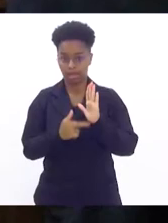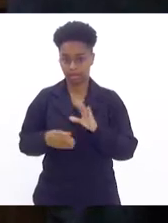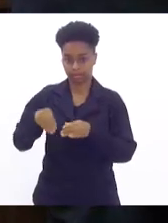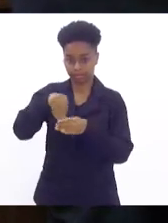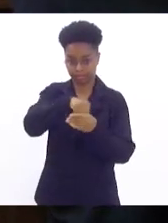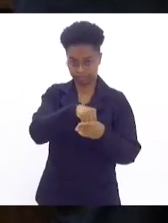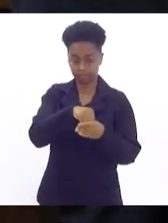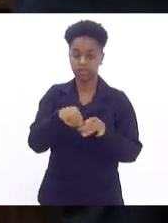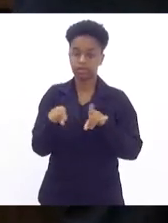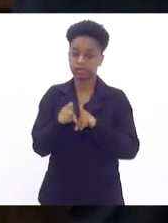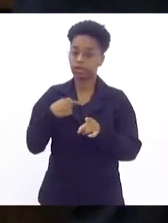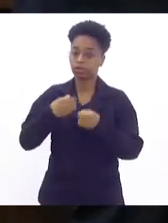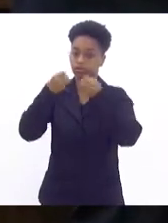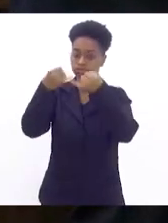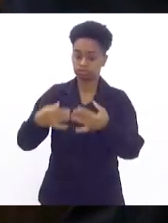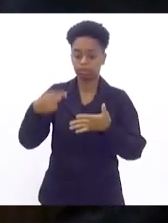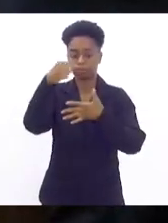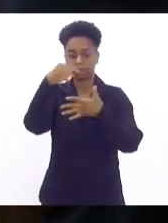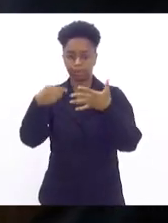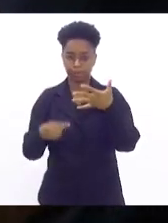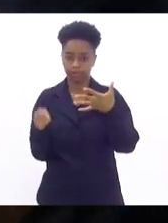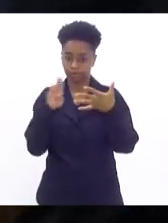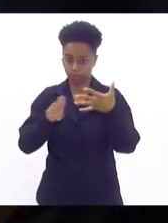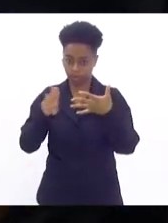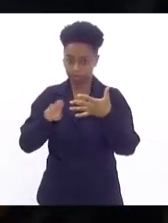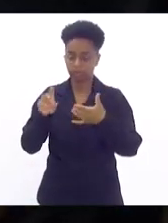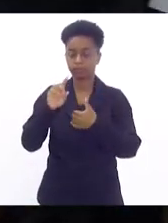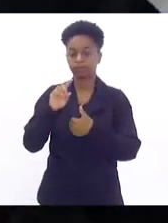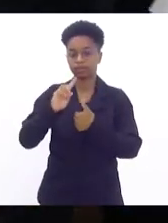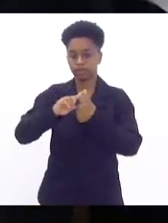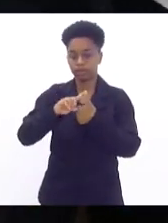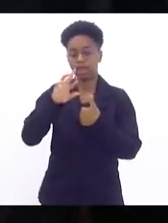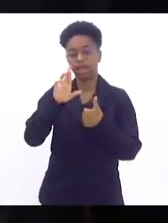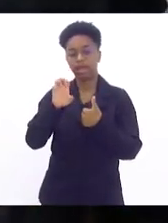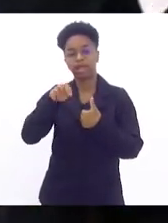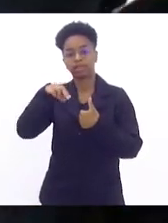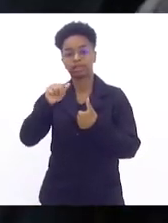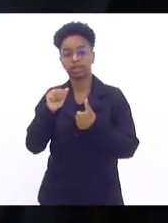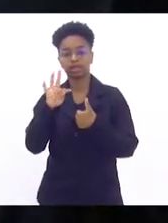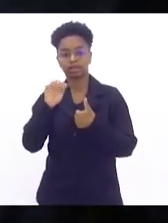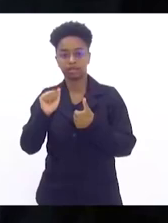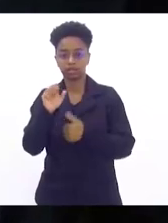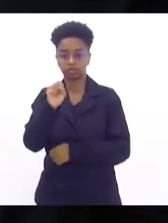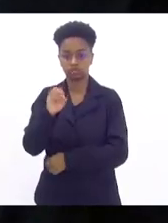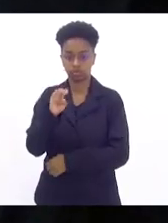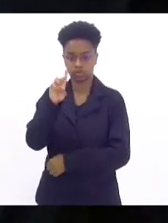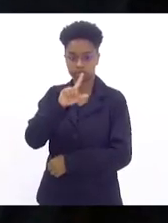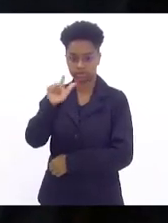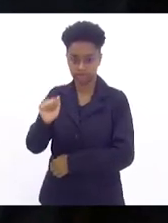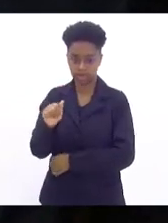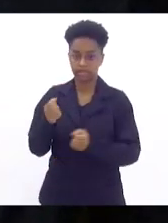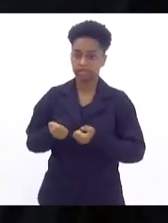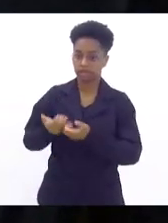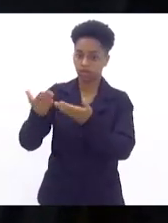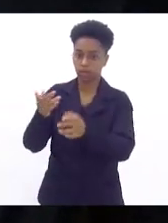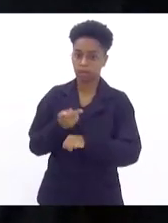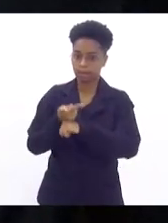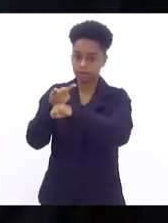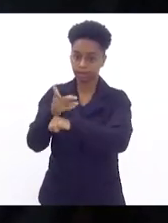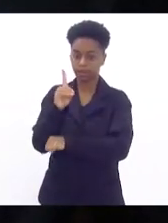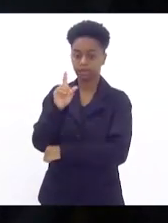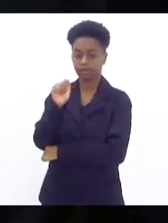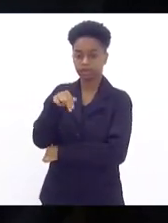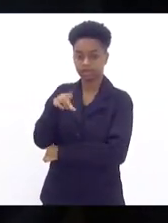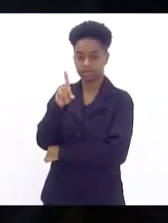faço questão de citar o nome a deputada Renata Souza ela entregou um prêmio Dandara que é um prêmio